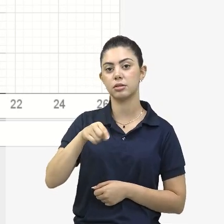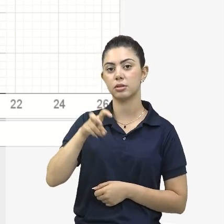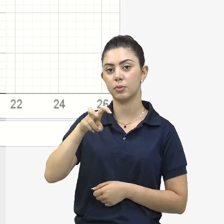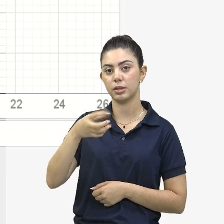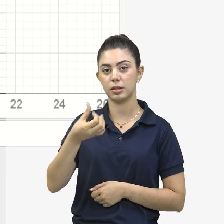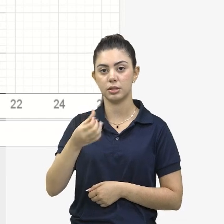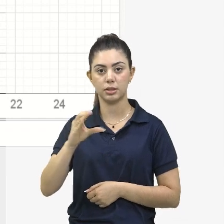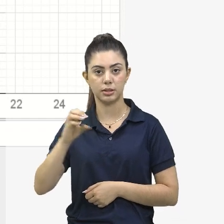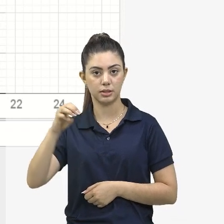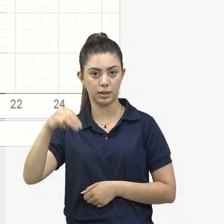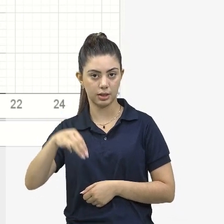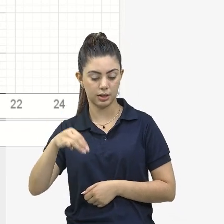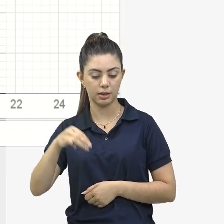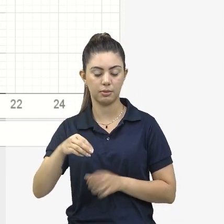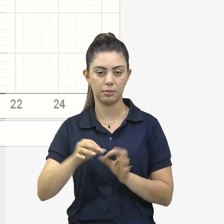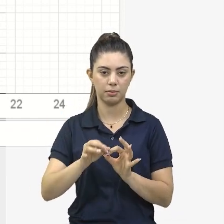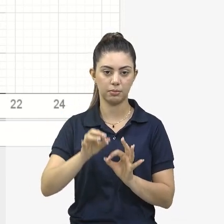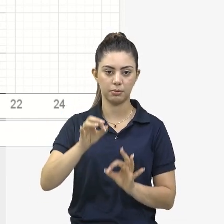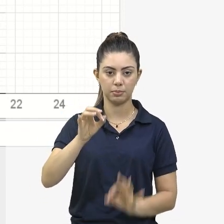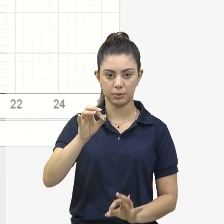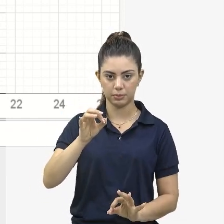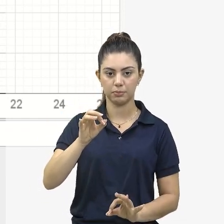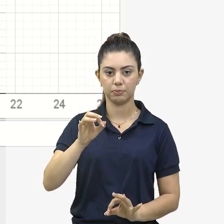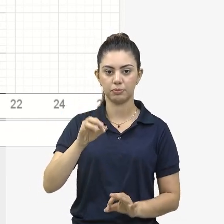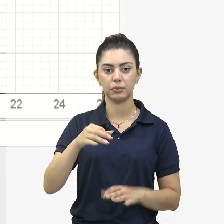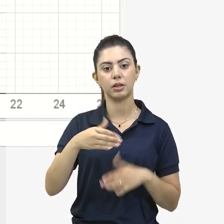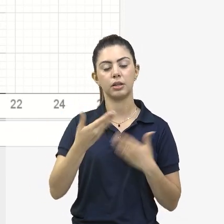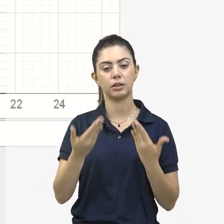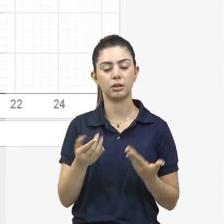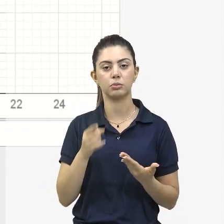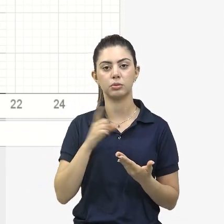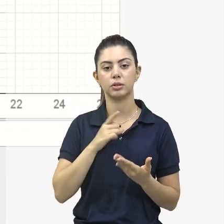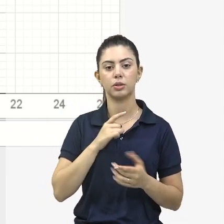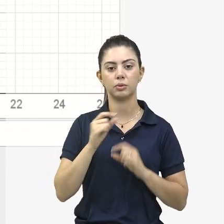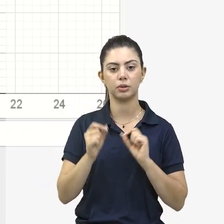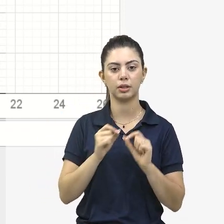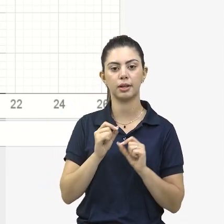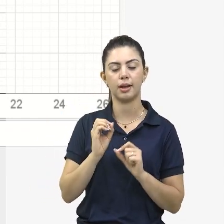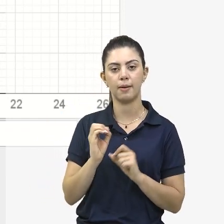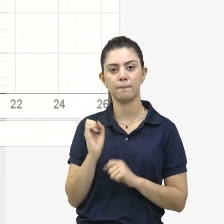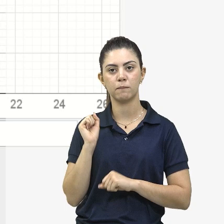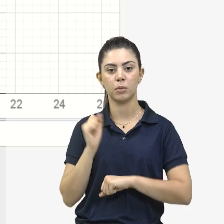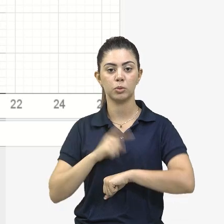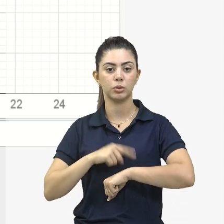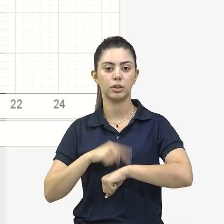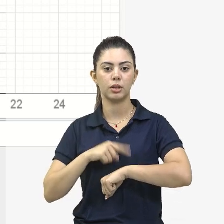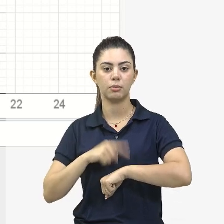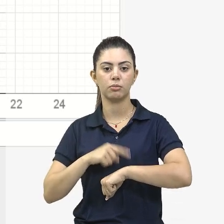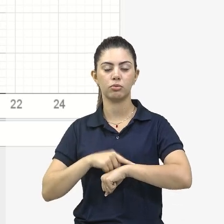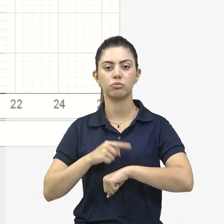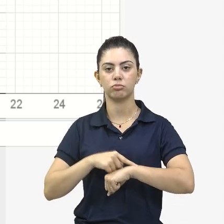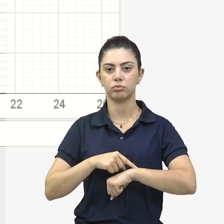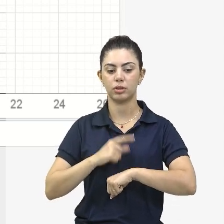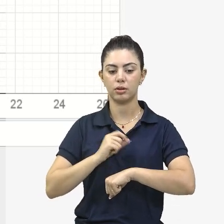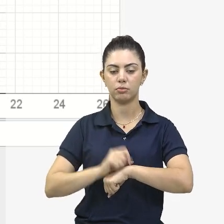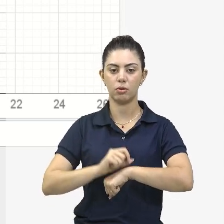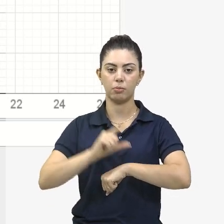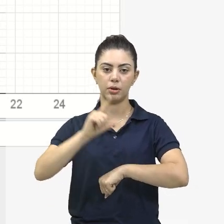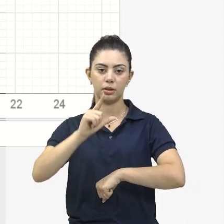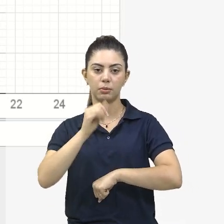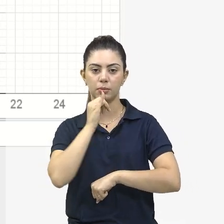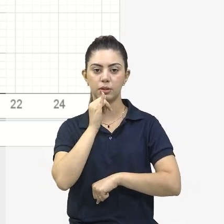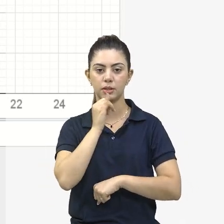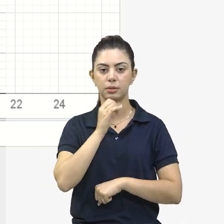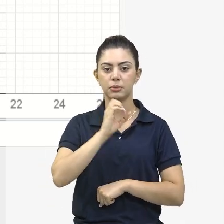solo. E vai aumentando, ó. À medida que vai, né, passando o tempo, ó, meio segundo, ele se encontra